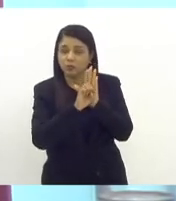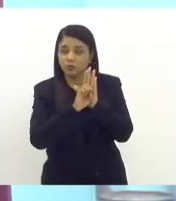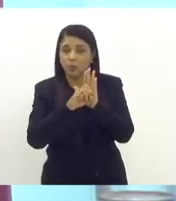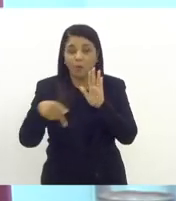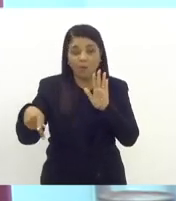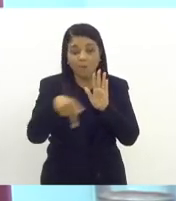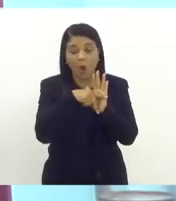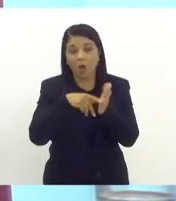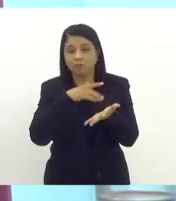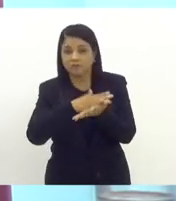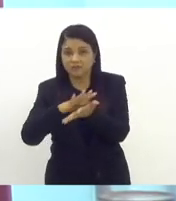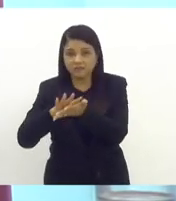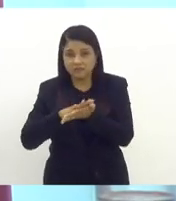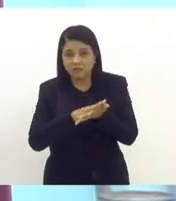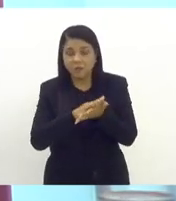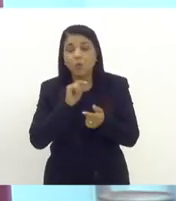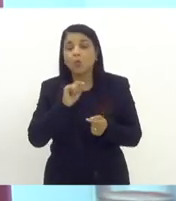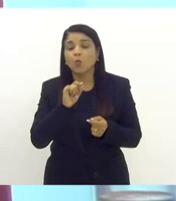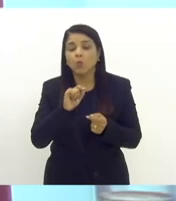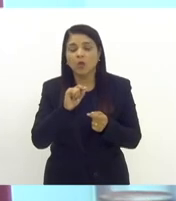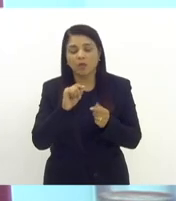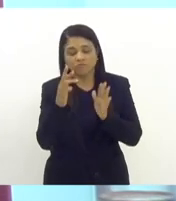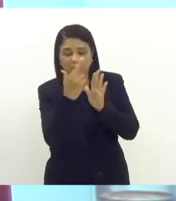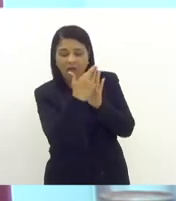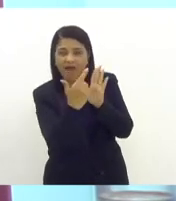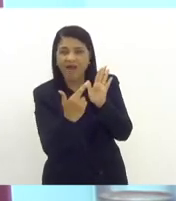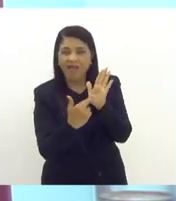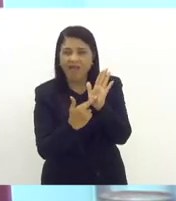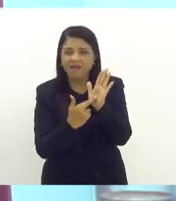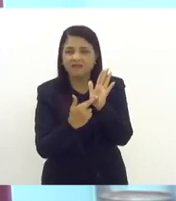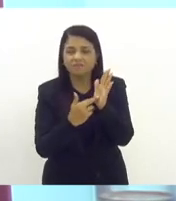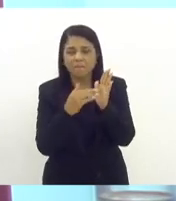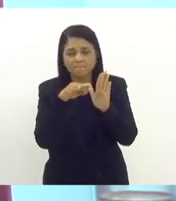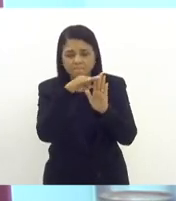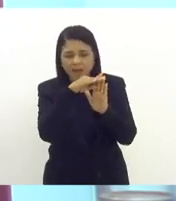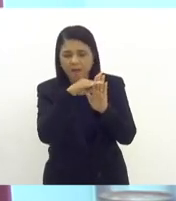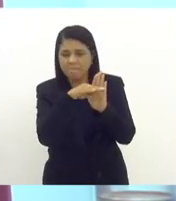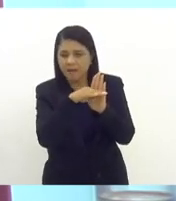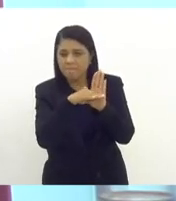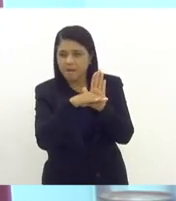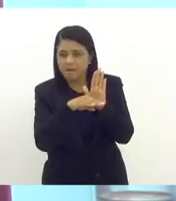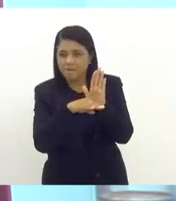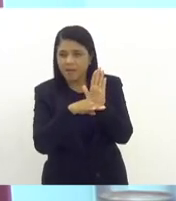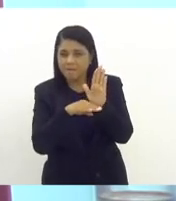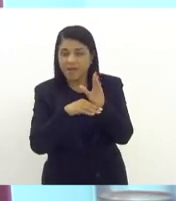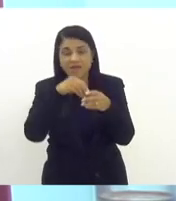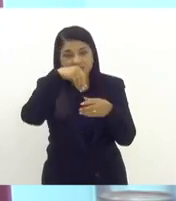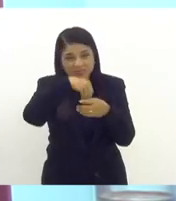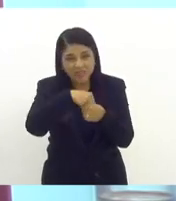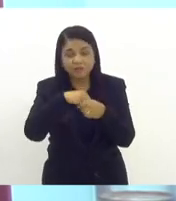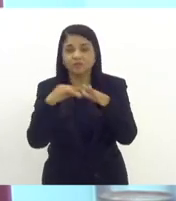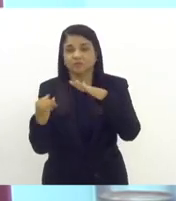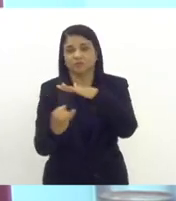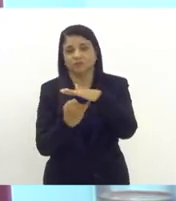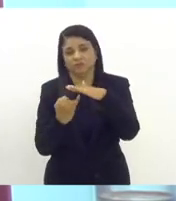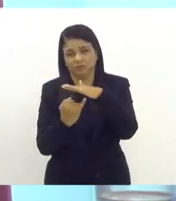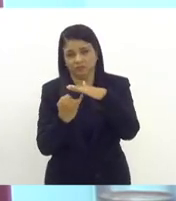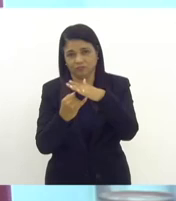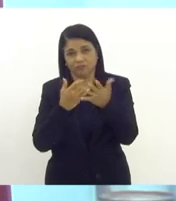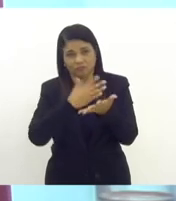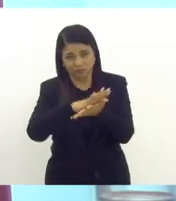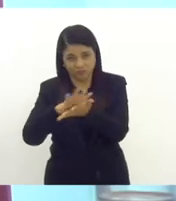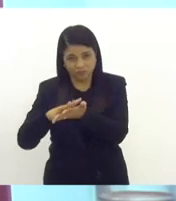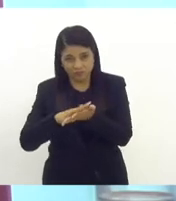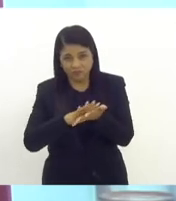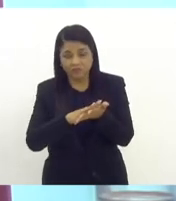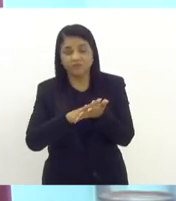os passos que vocês têm que dar dentro da entidade de vocês a prestação de contas tá